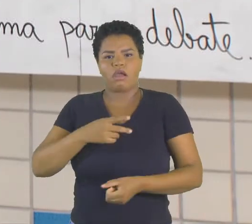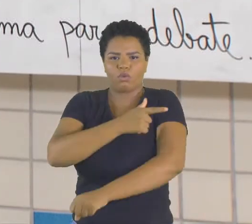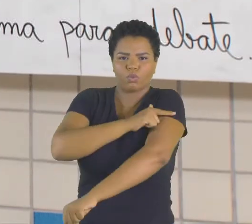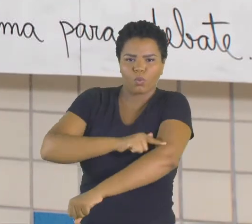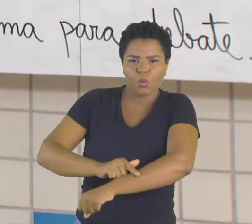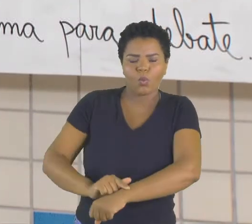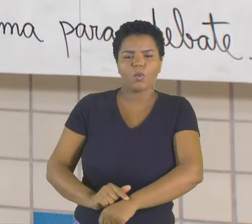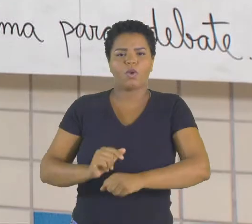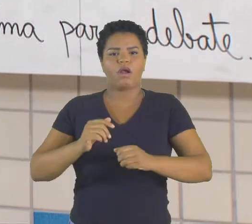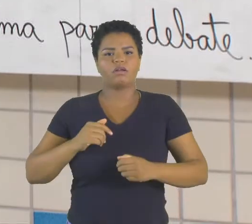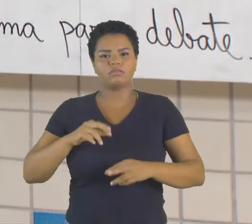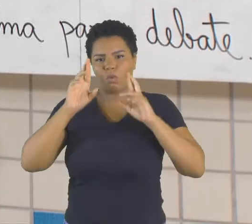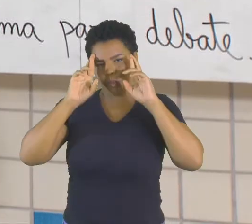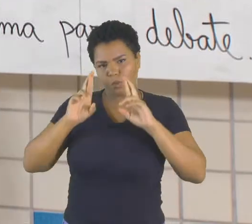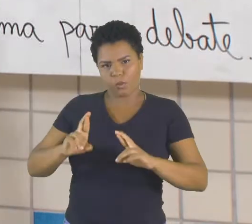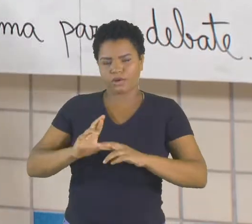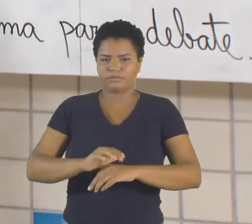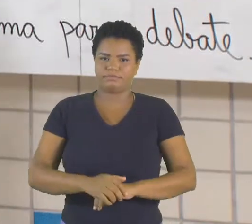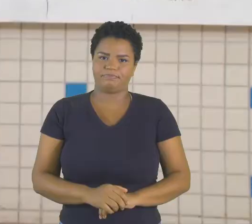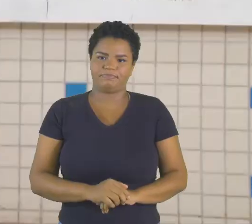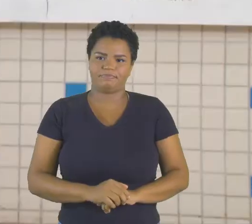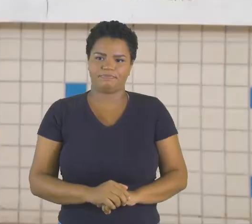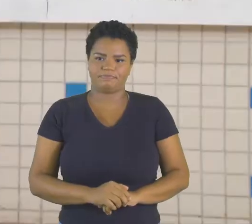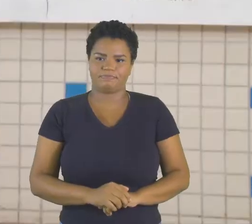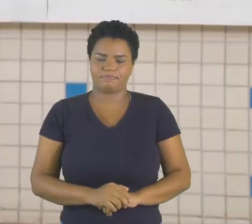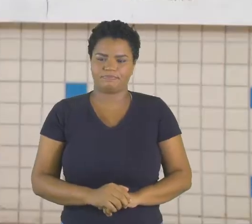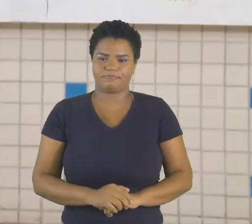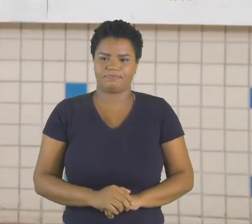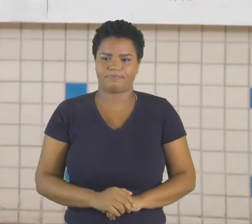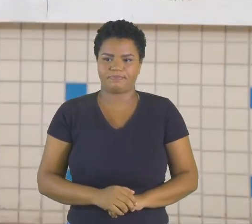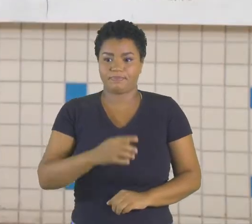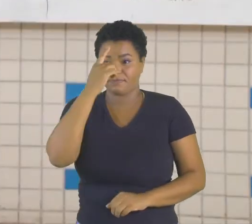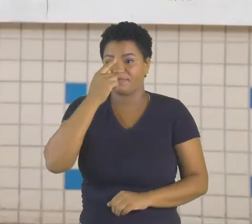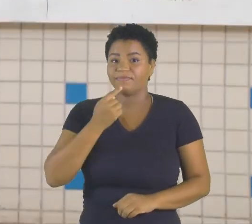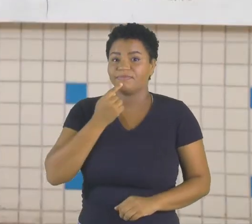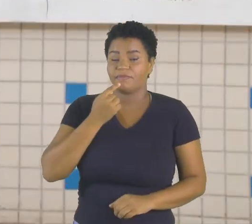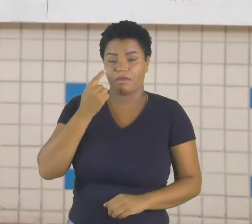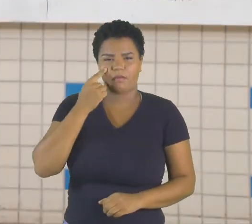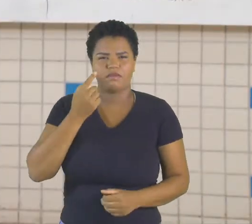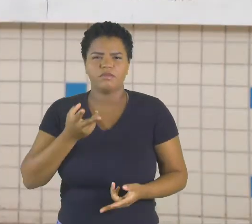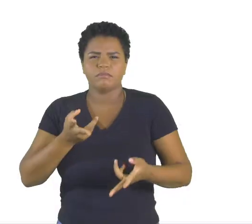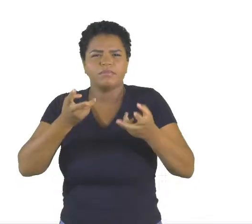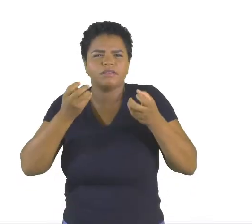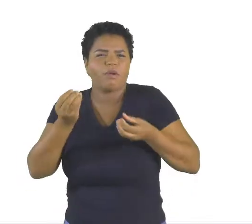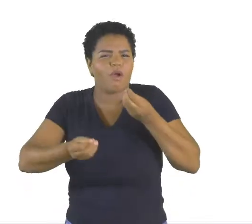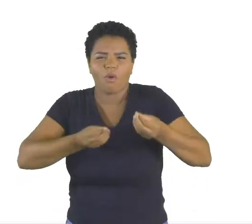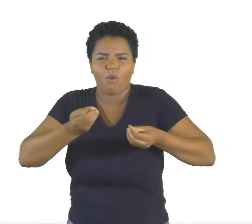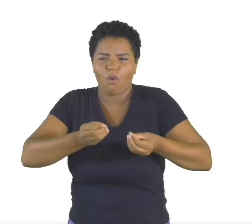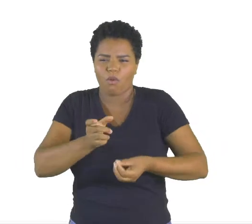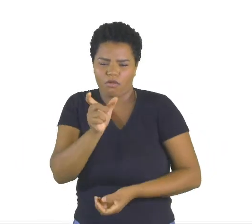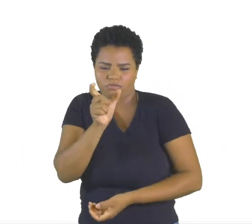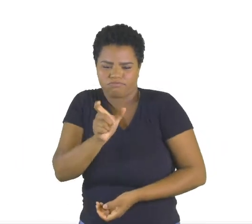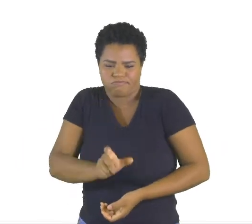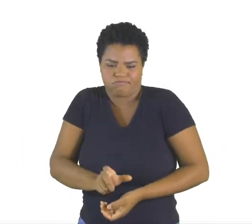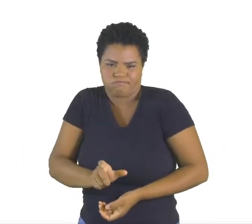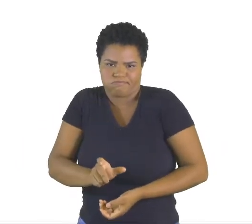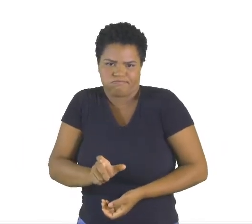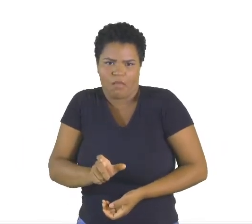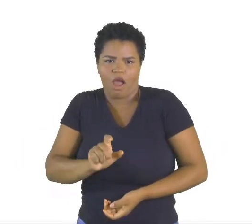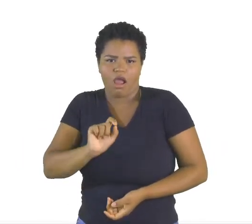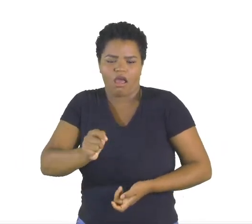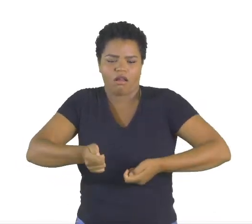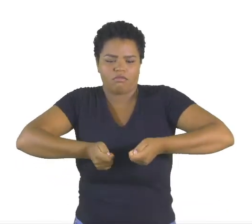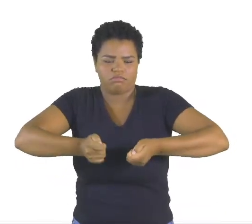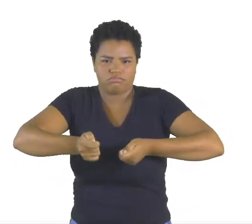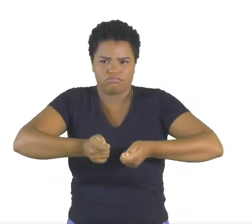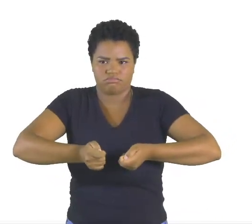certo? Olha aí uma imagem que a gente tem, só para vocês verem assim a questão do mediador. Vamos pensar, né, como eu dei